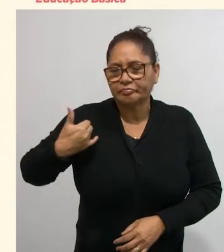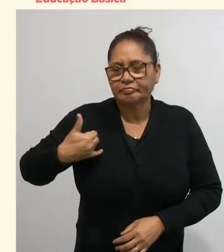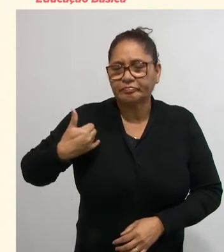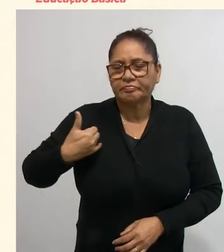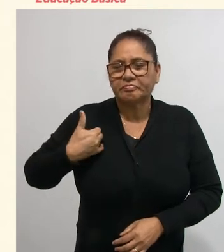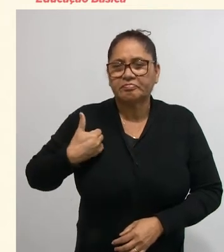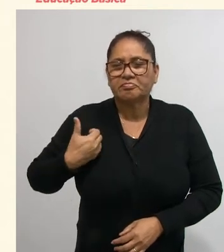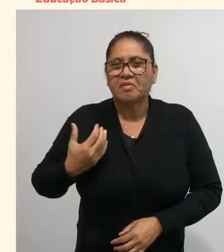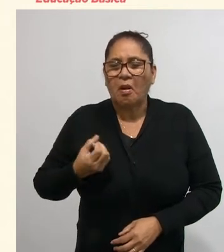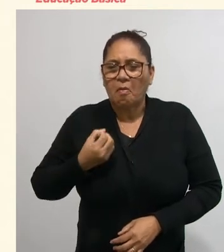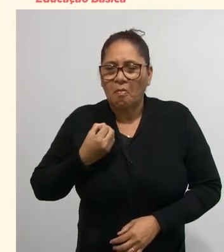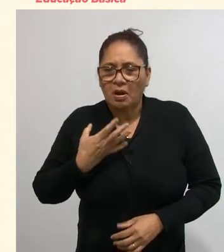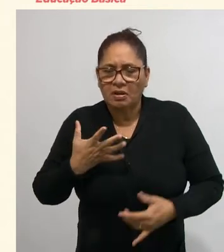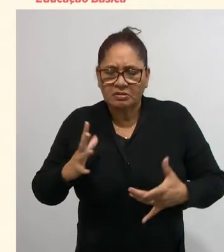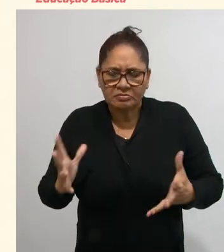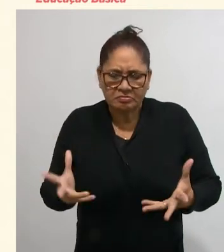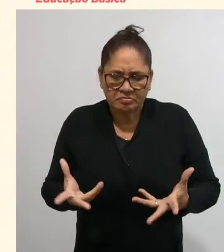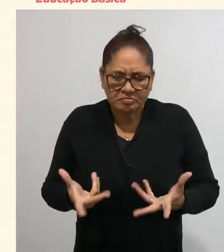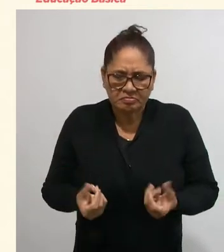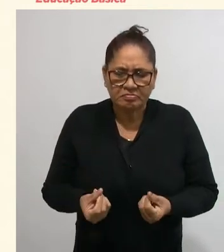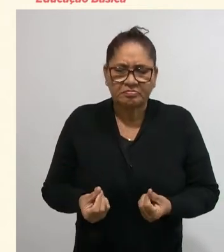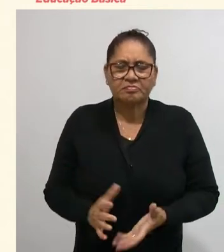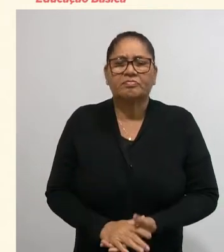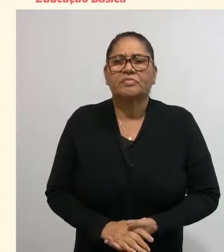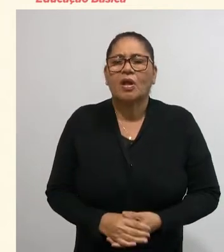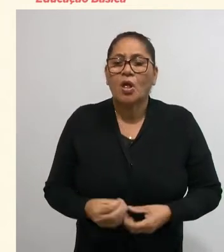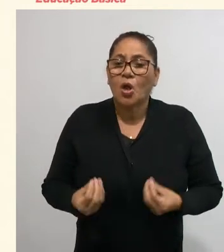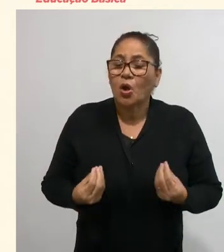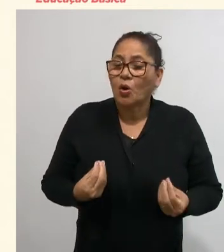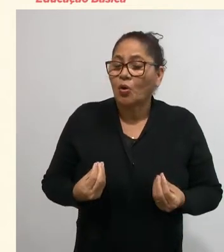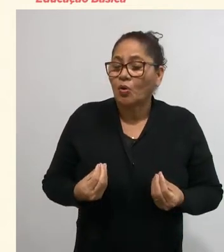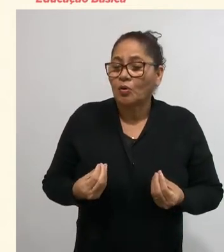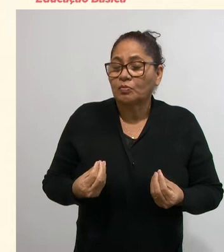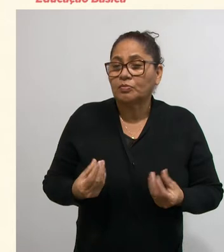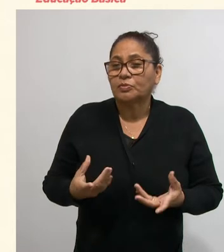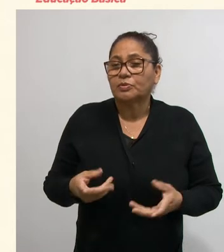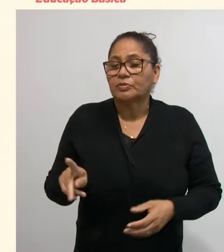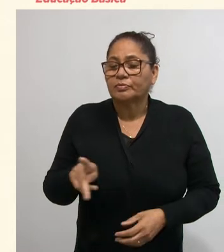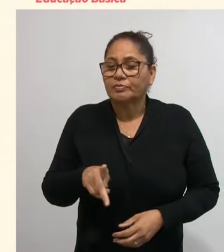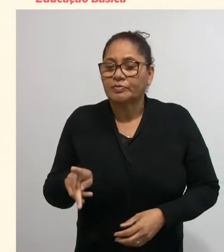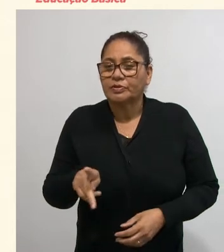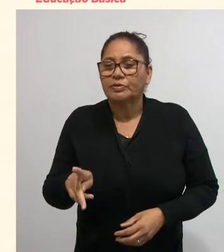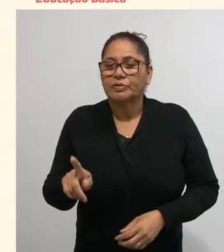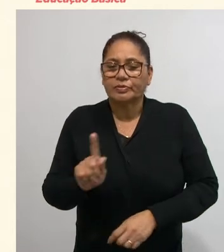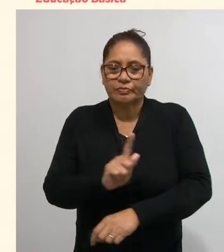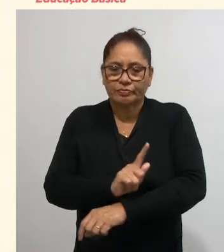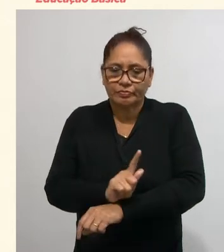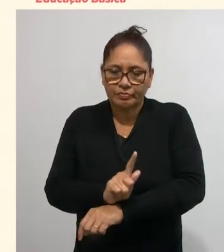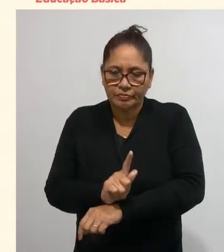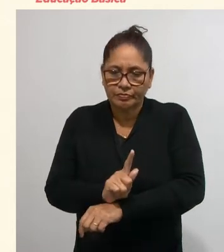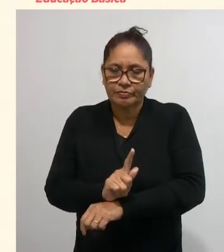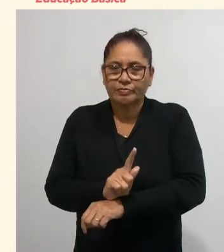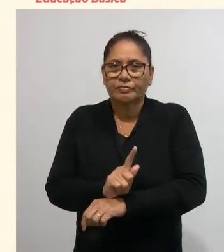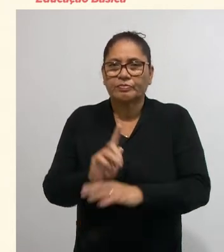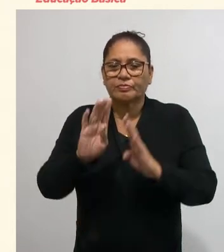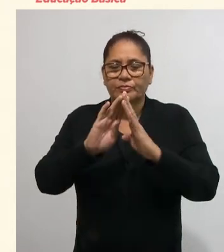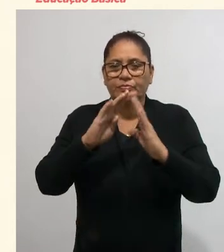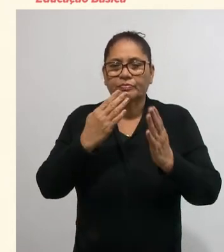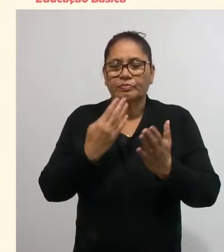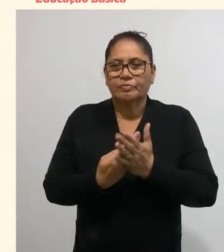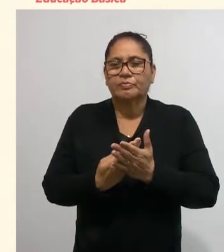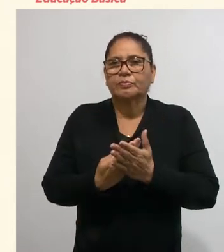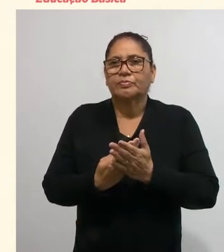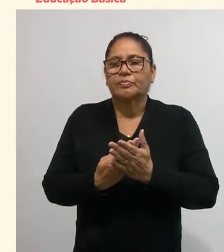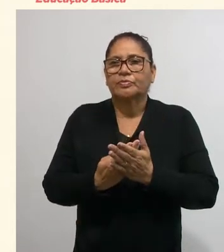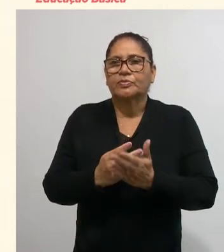também tive o grandes a tua atuação não somente na docência como também na gestão gestão escolar